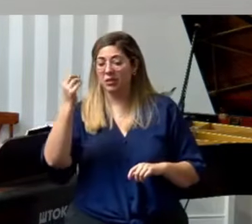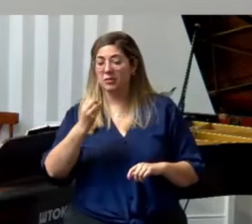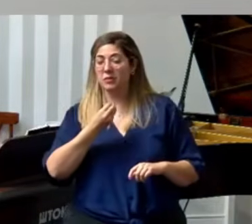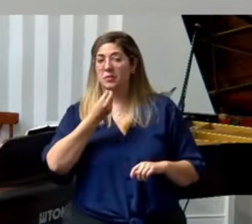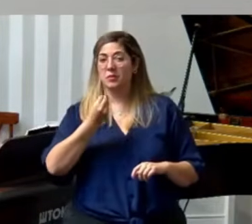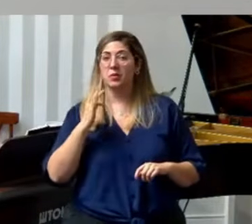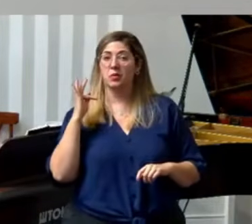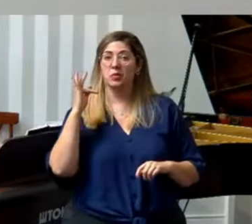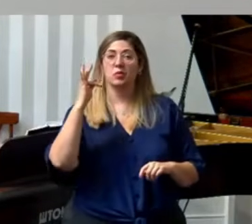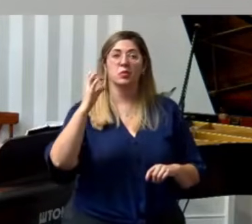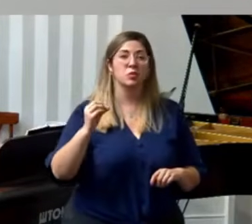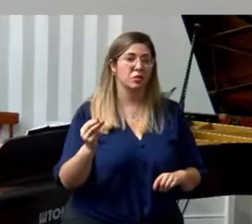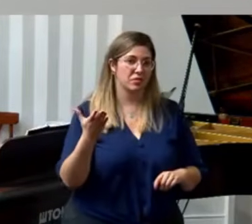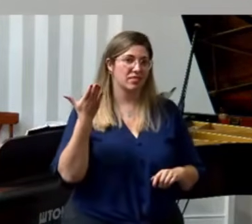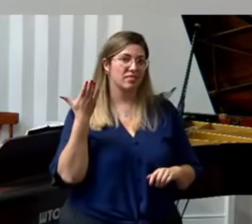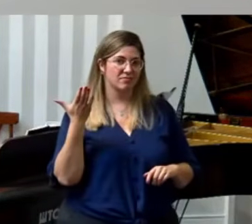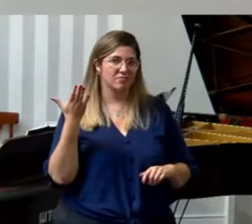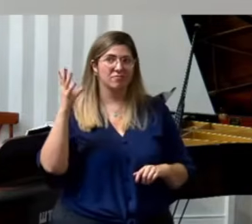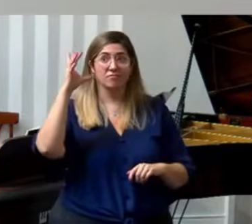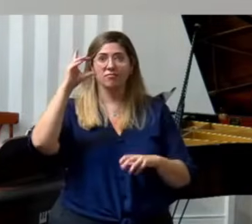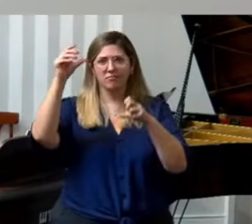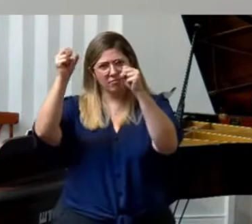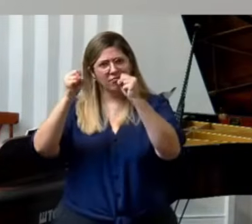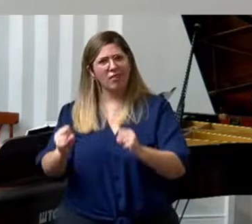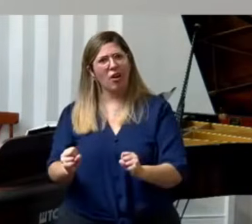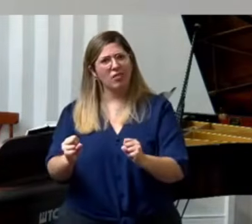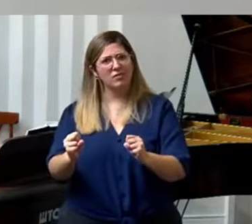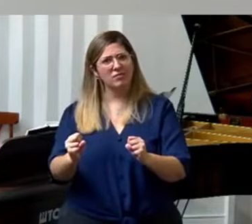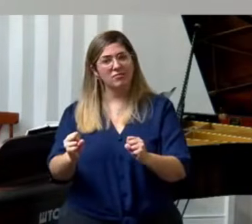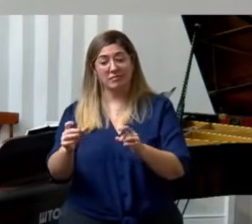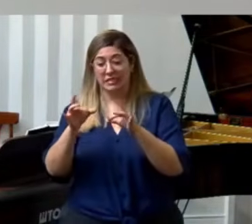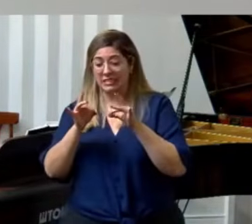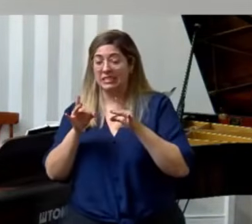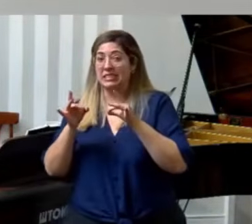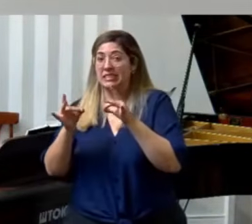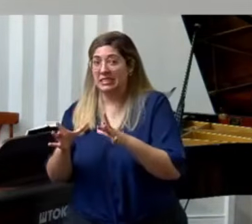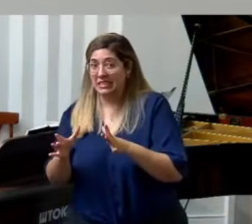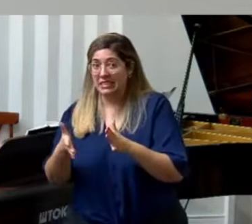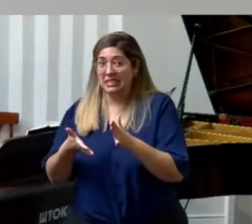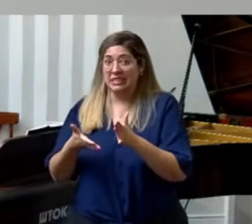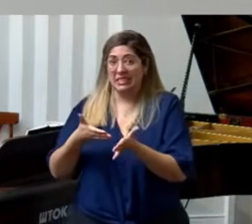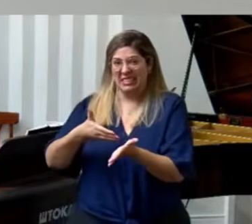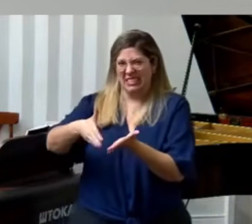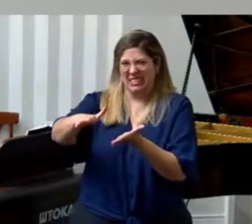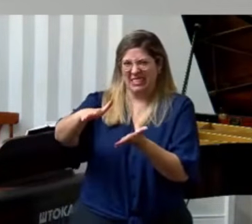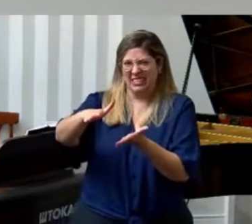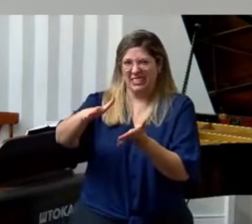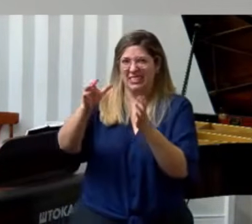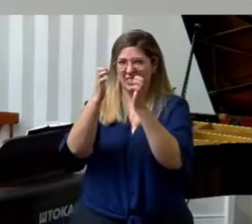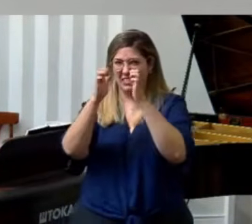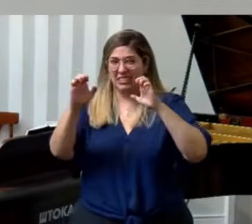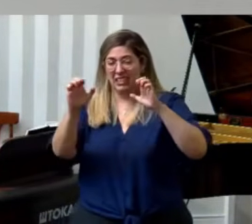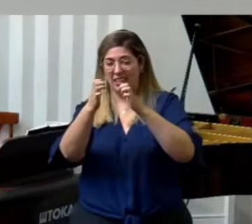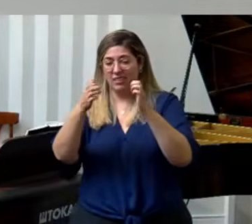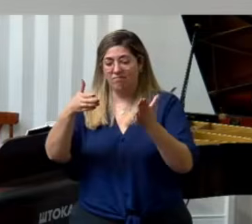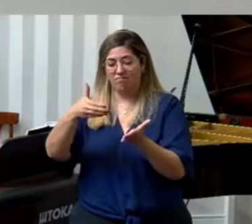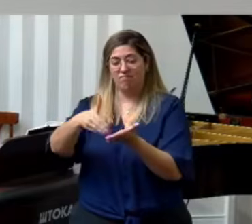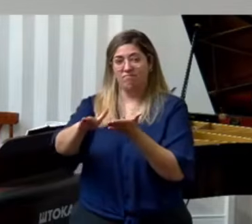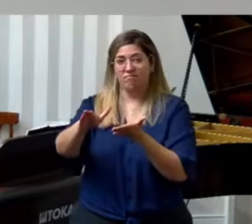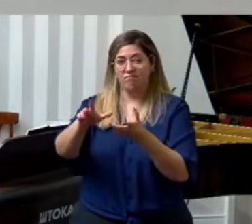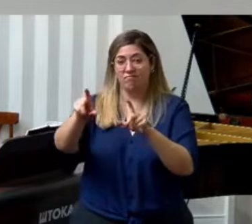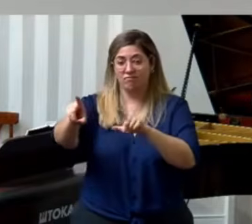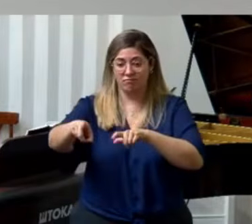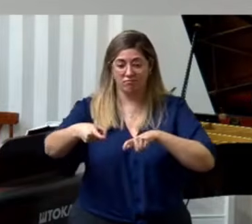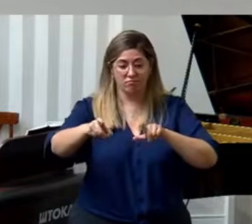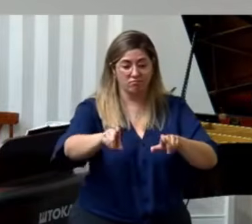delas. Este é o Deus soberano que está expulsando para fora do jardim para cultivar a terra